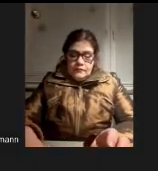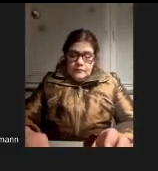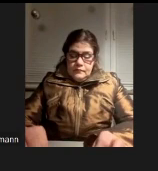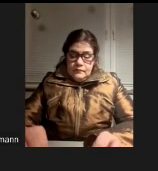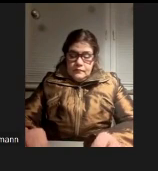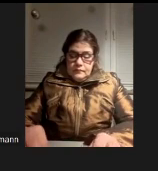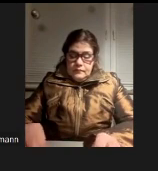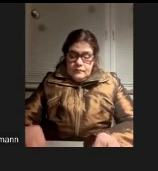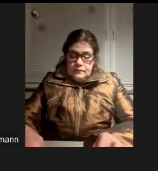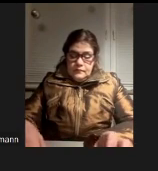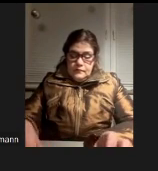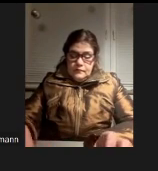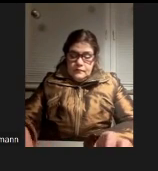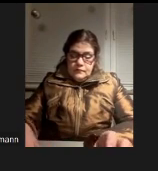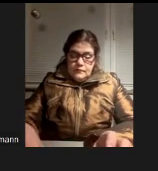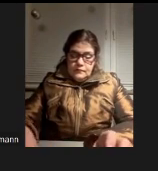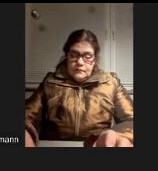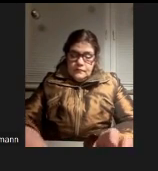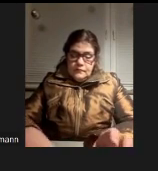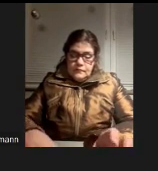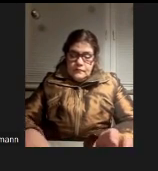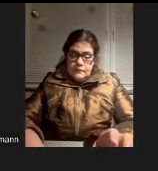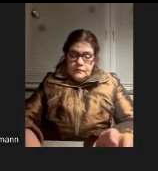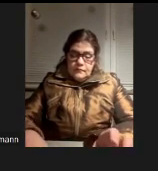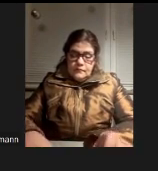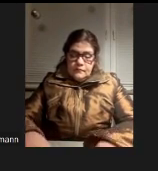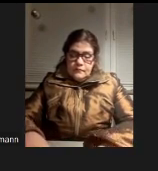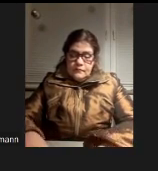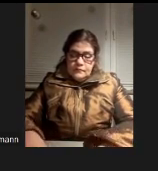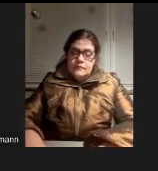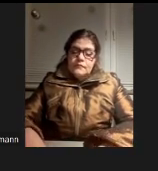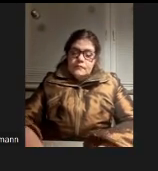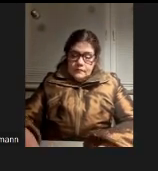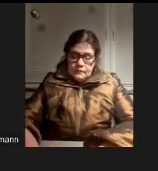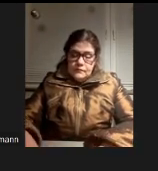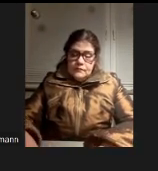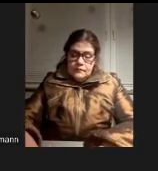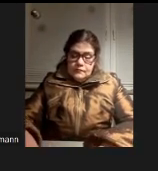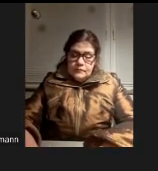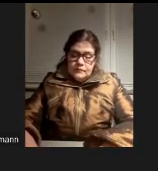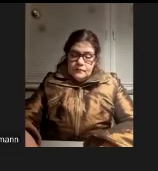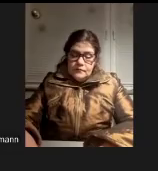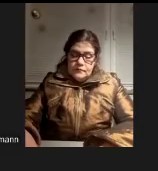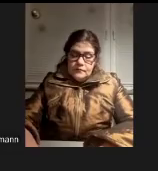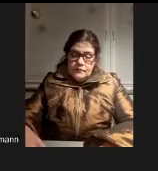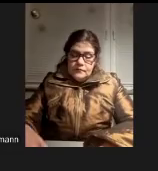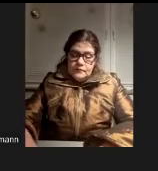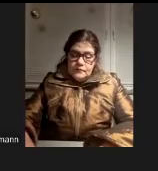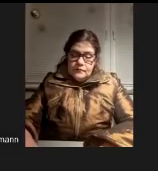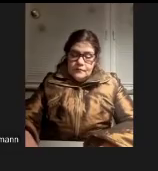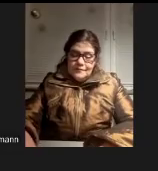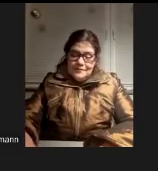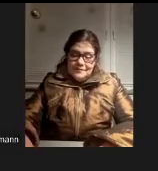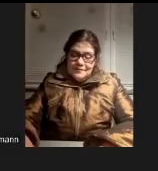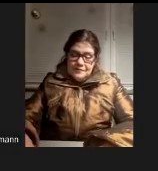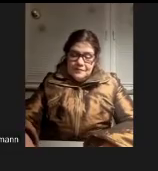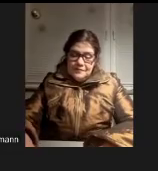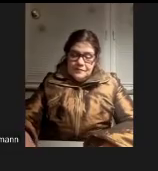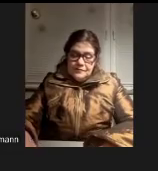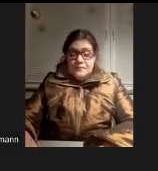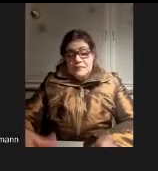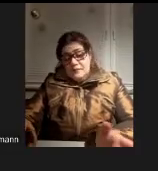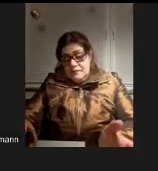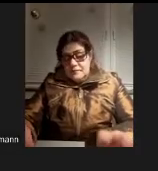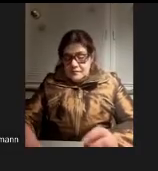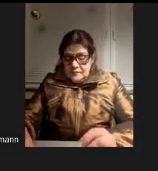esse conhecimento, para o maior número de pessoas. Ah, Dani, claro que tu tem, tu dá imersão, então cobra por isso? Tá, mas eu também falo